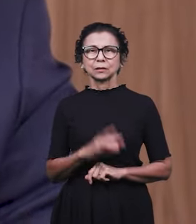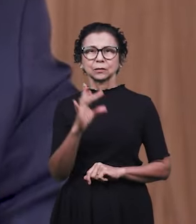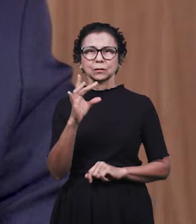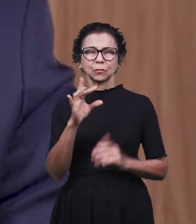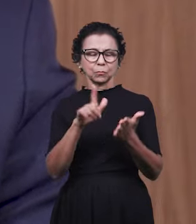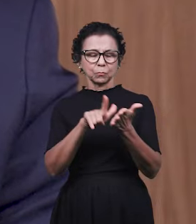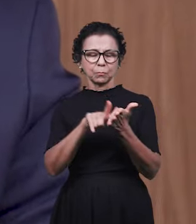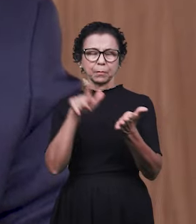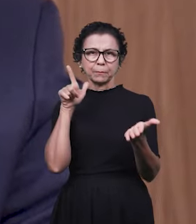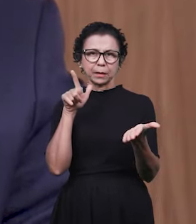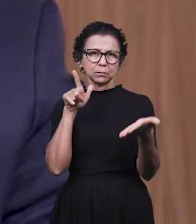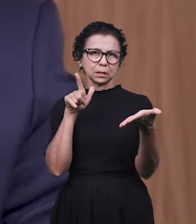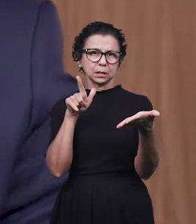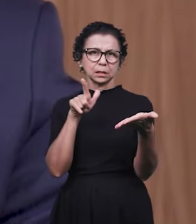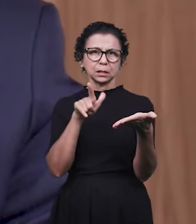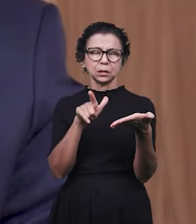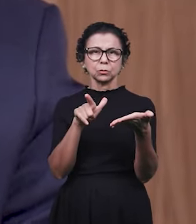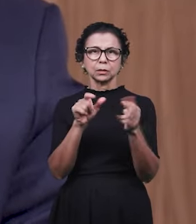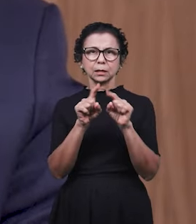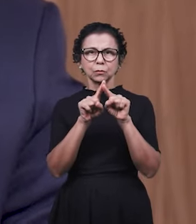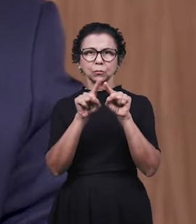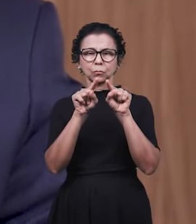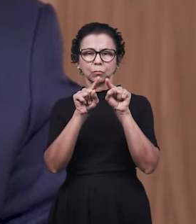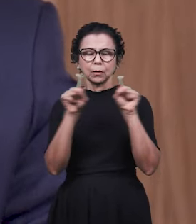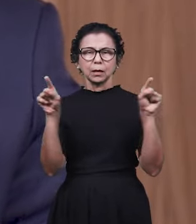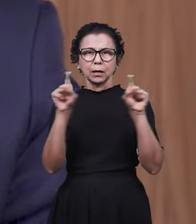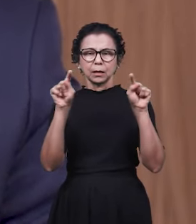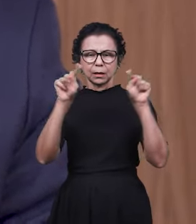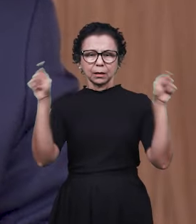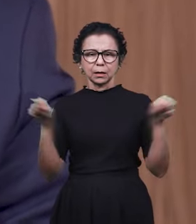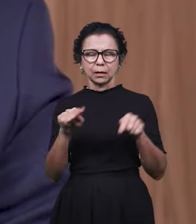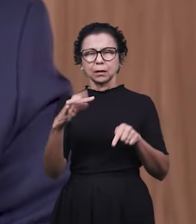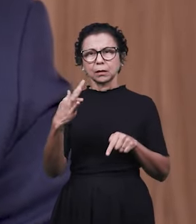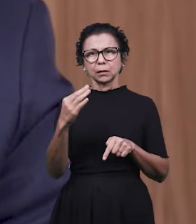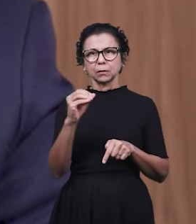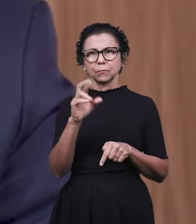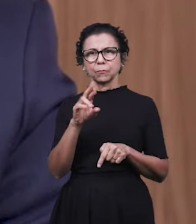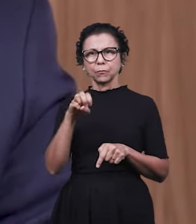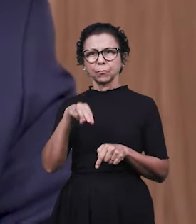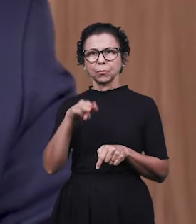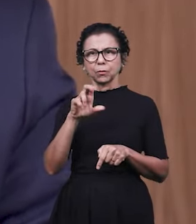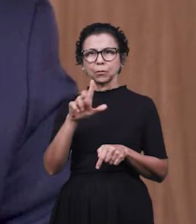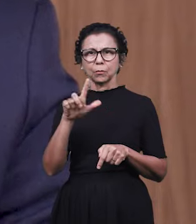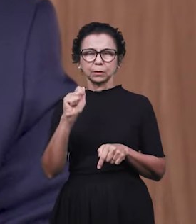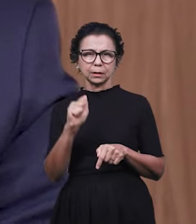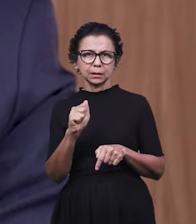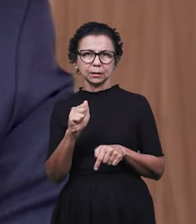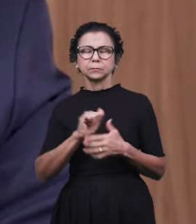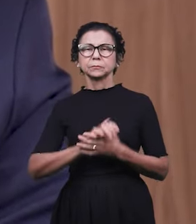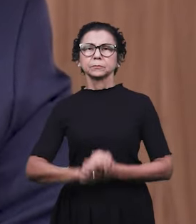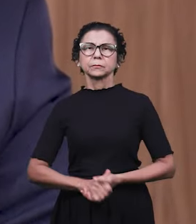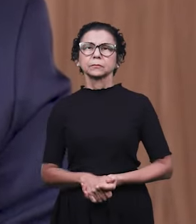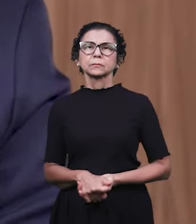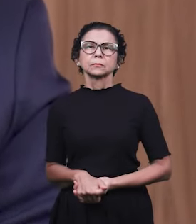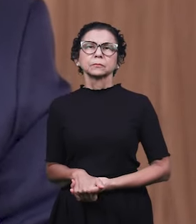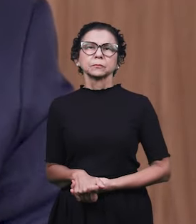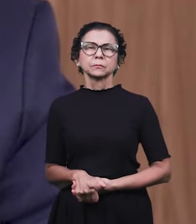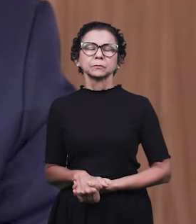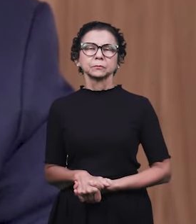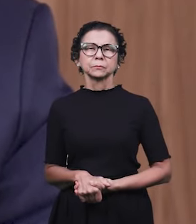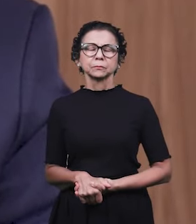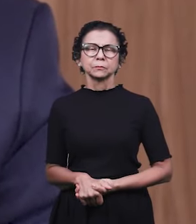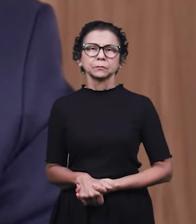sempre dando uma olhadinha, lembrando as fórmulas ali do conteúdo que ele estudou. E uma dica importante,